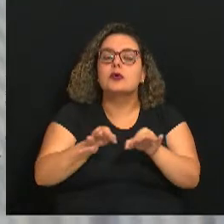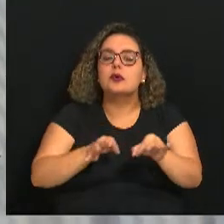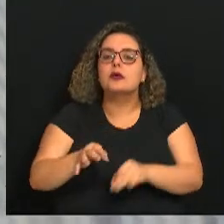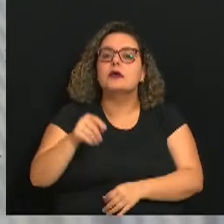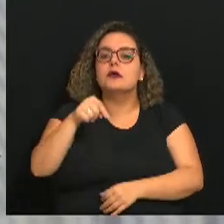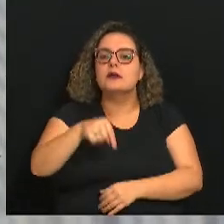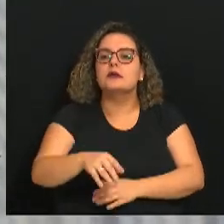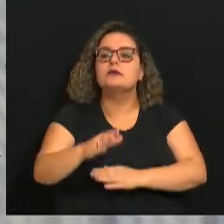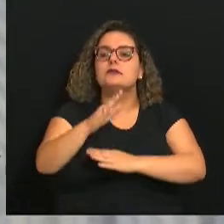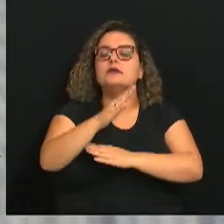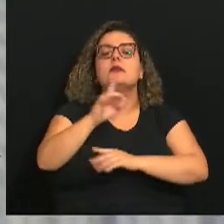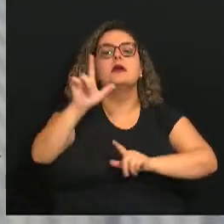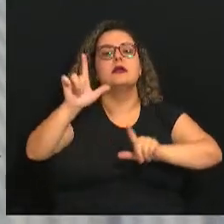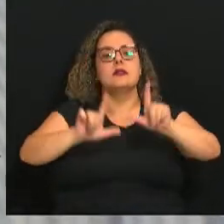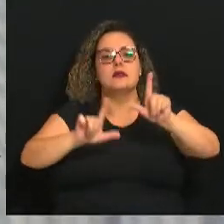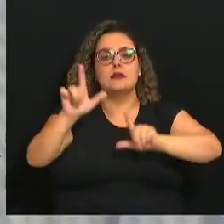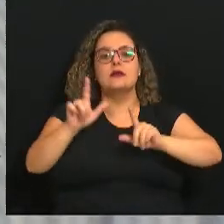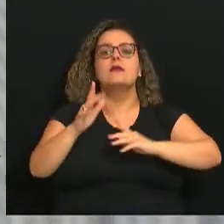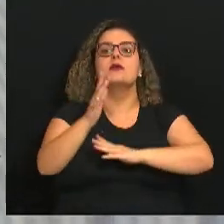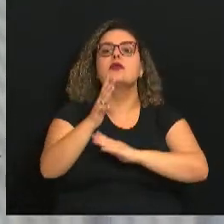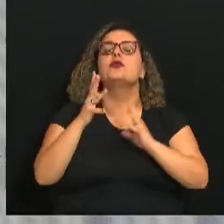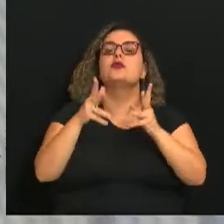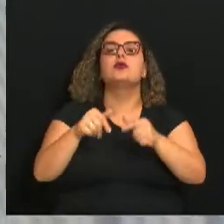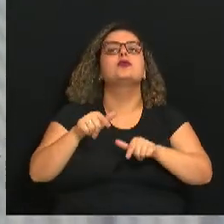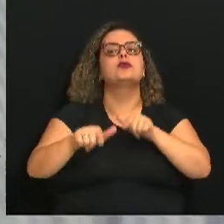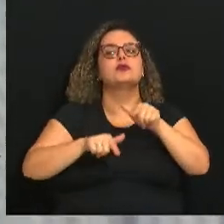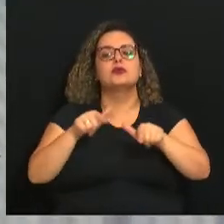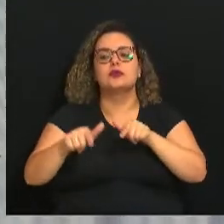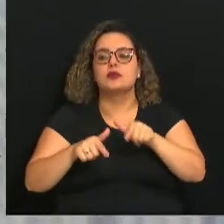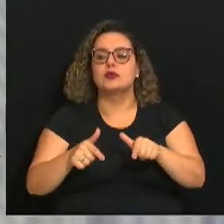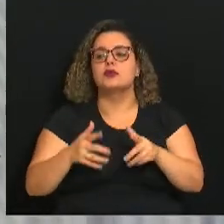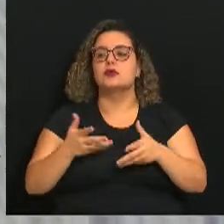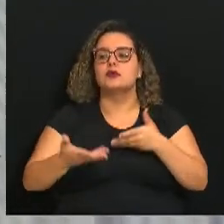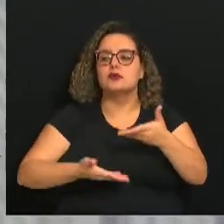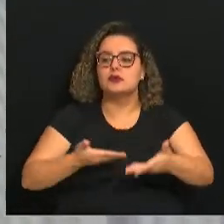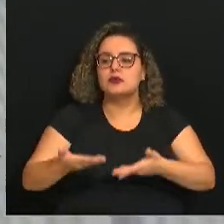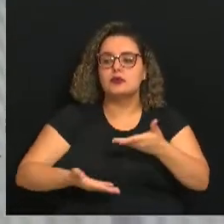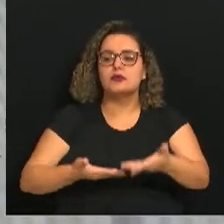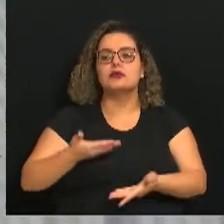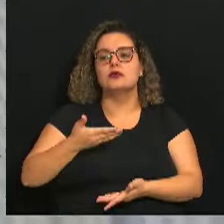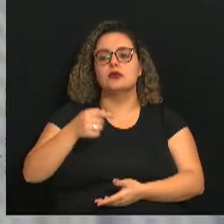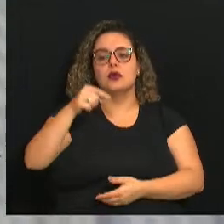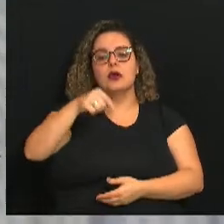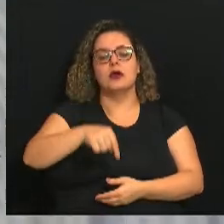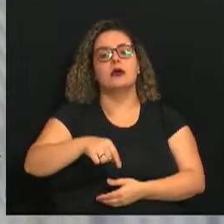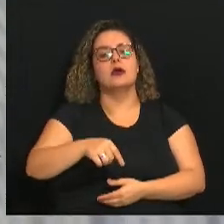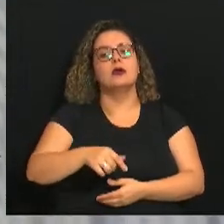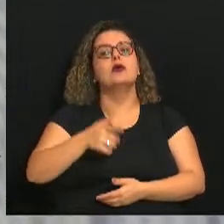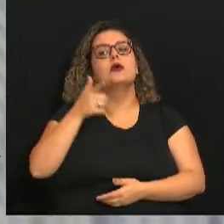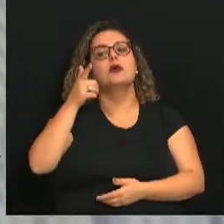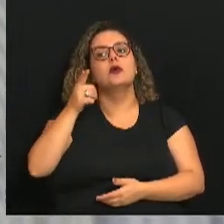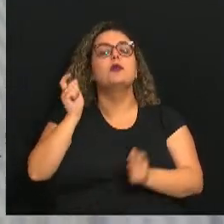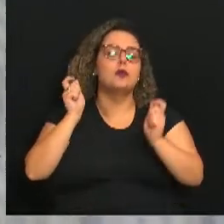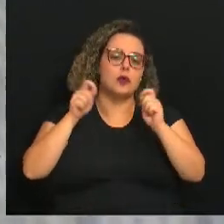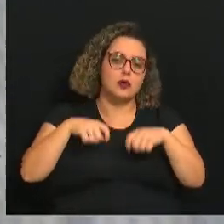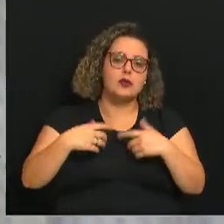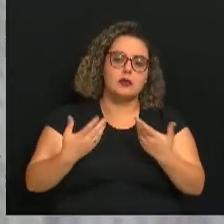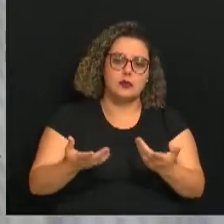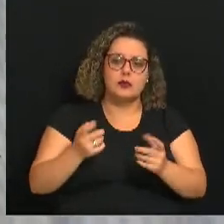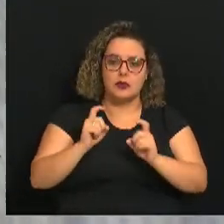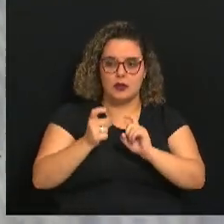Campinas, a TV Câmara, os funcionários, todos os servidores municipais que possibilitam a gente fazer a nossa